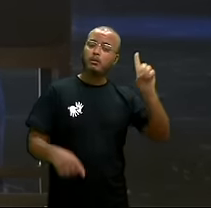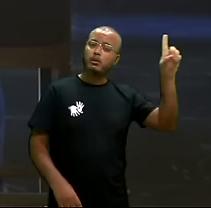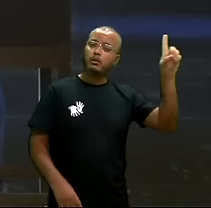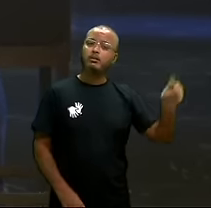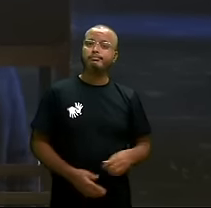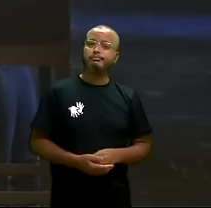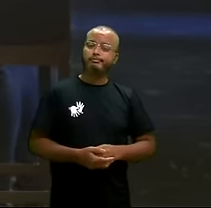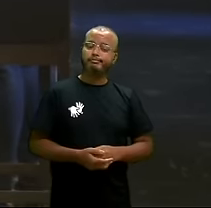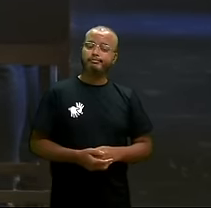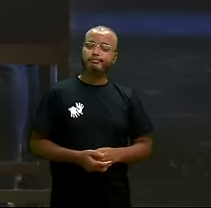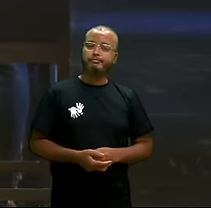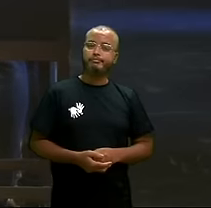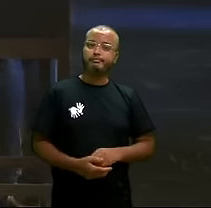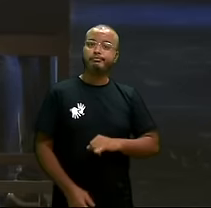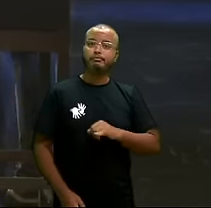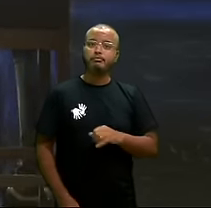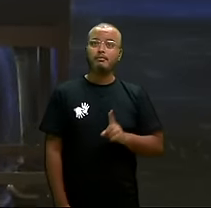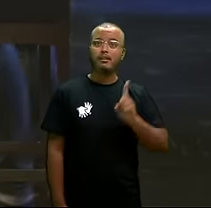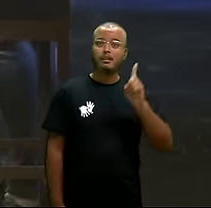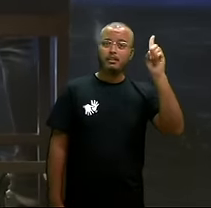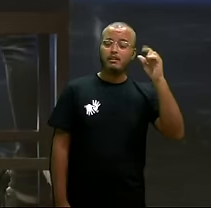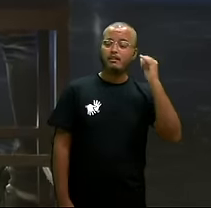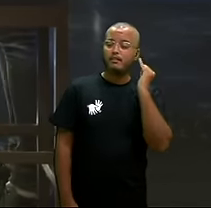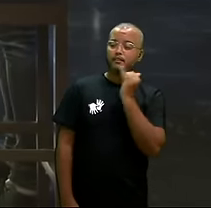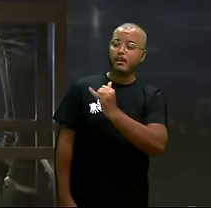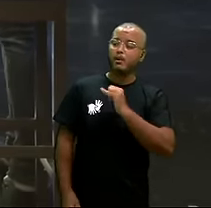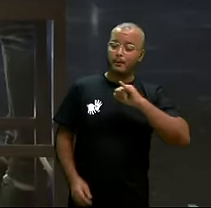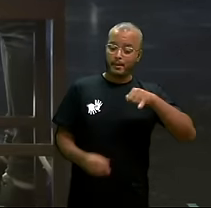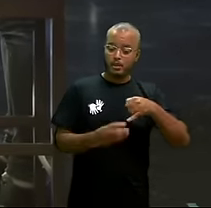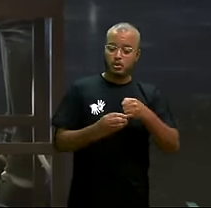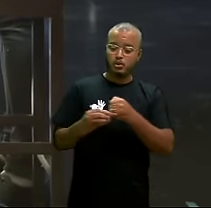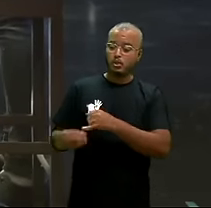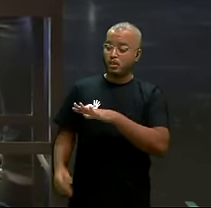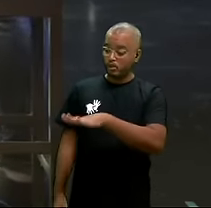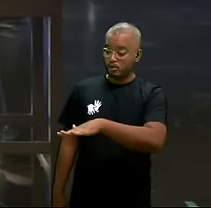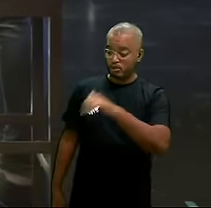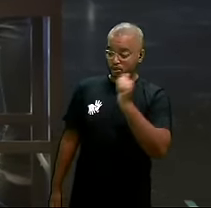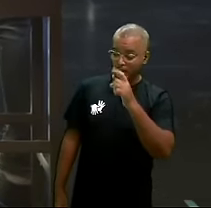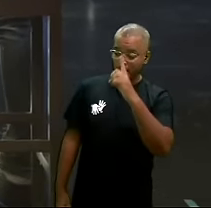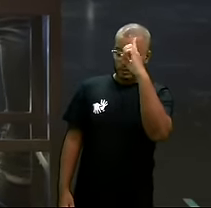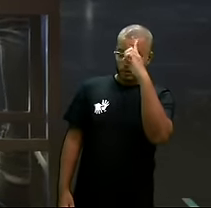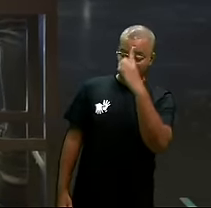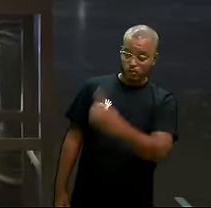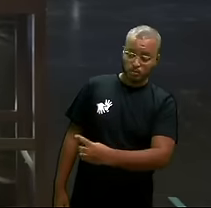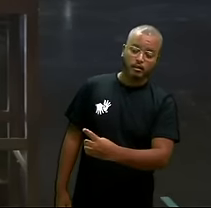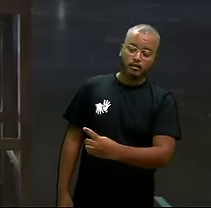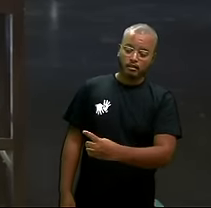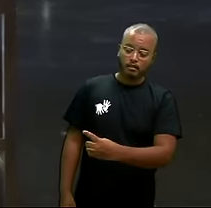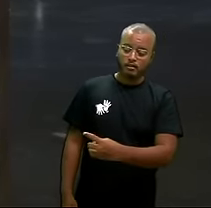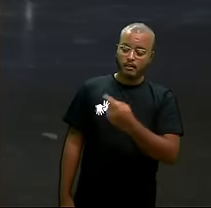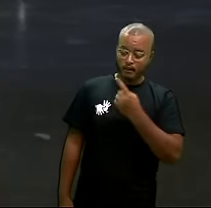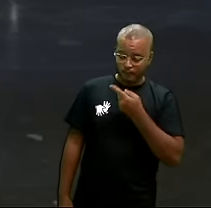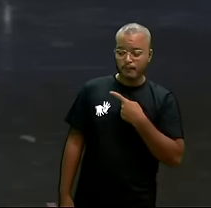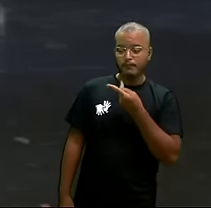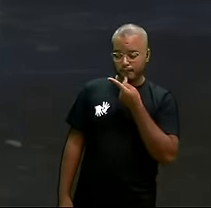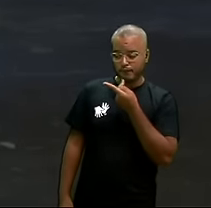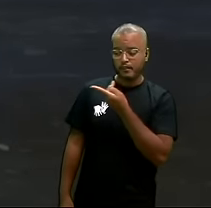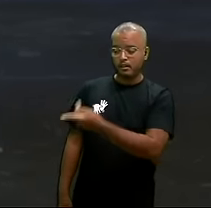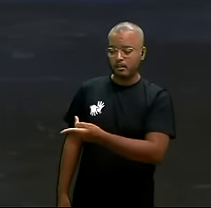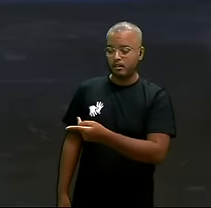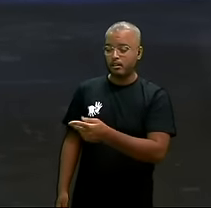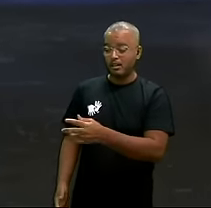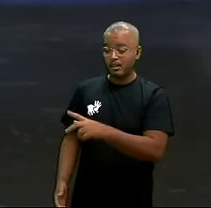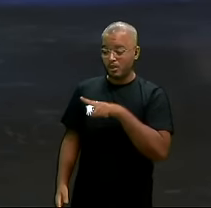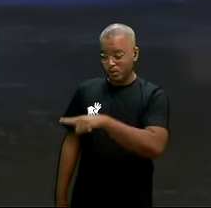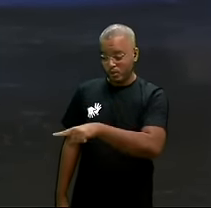Olha o que Deus disse para Josué. Deus não disse, eu te capacitei. Deus disse, eu te chamei, eu te ordenei, eu te mandei, eu falei, eu te levantei, eu